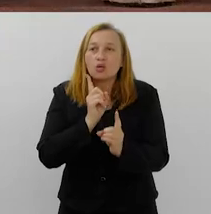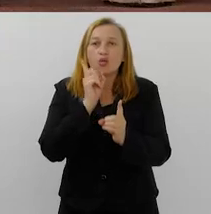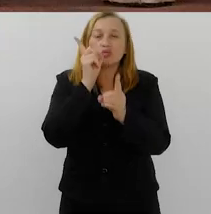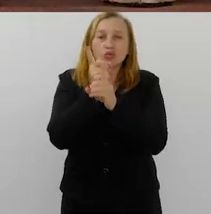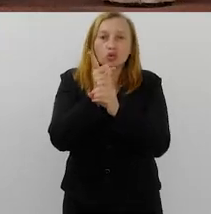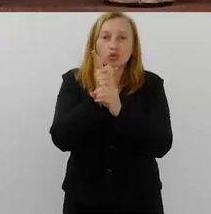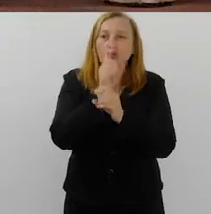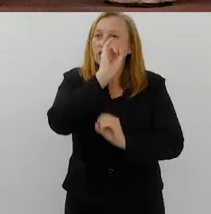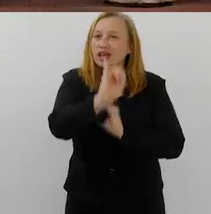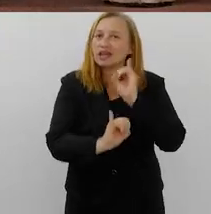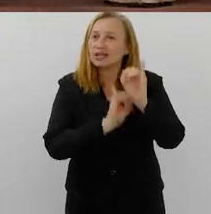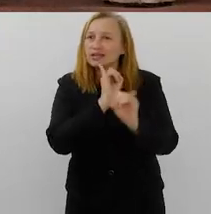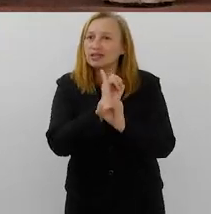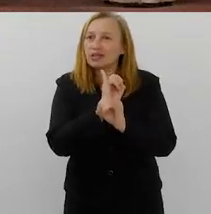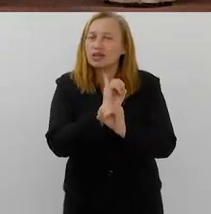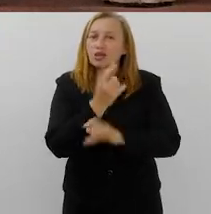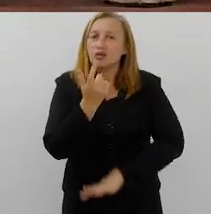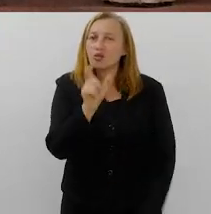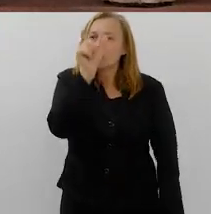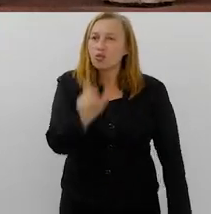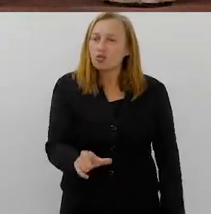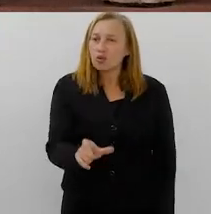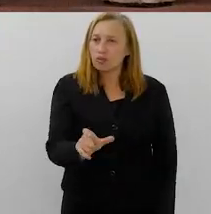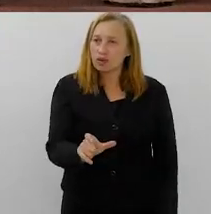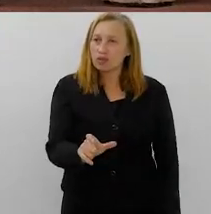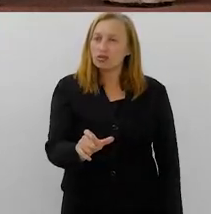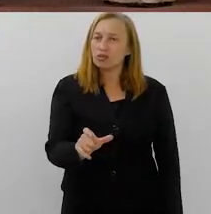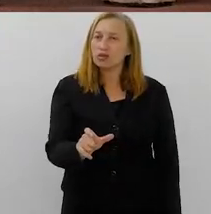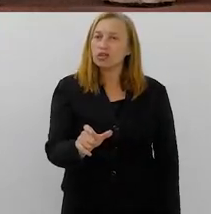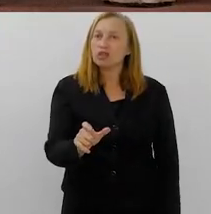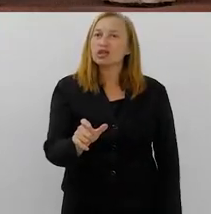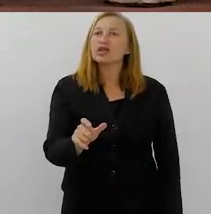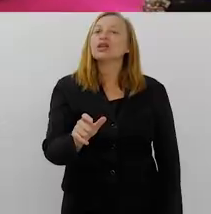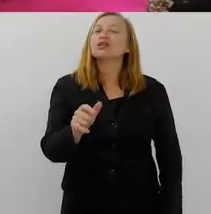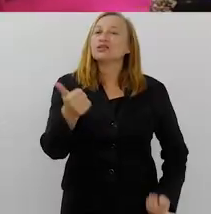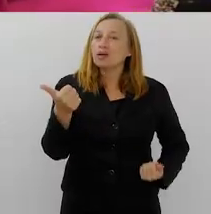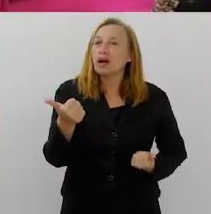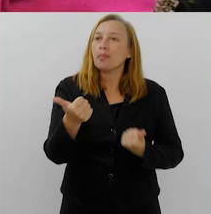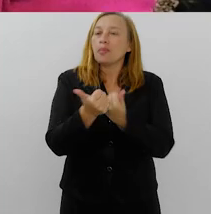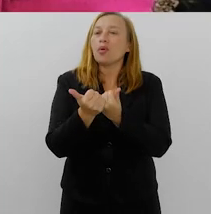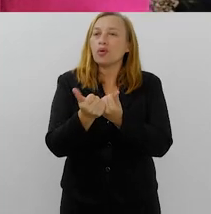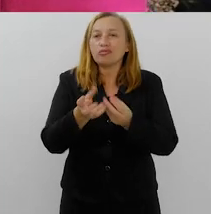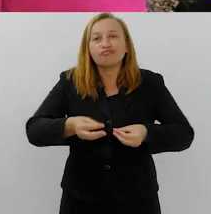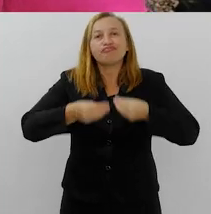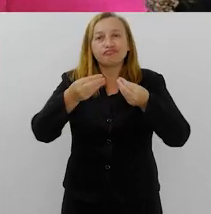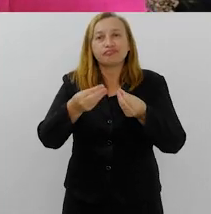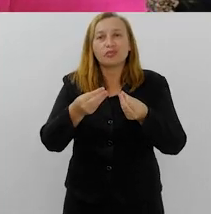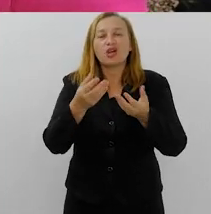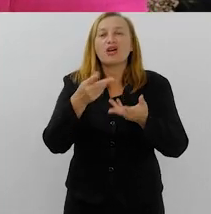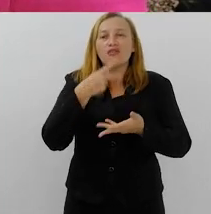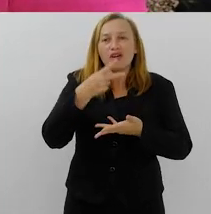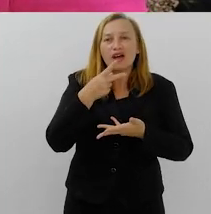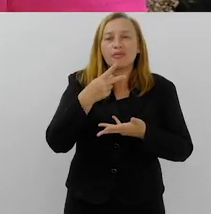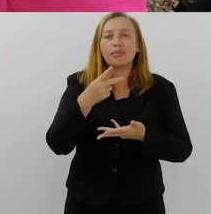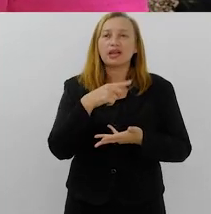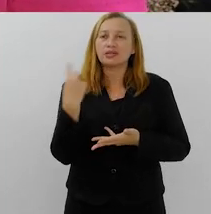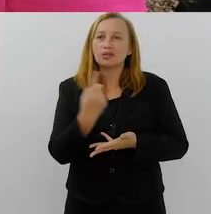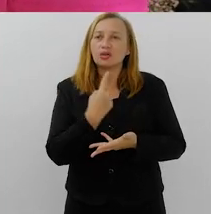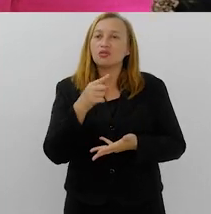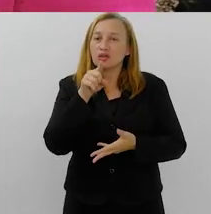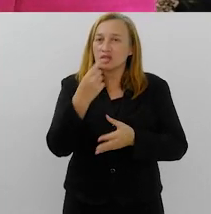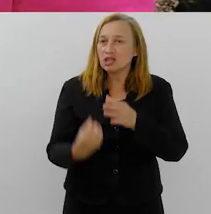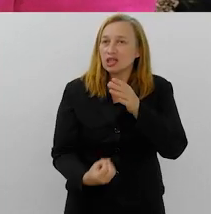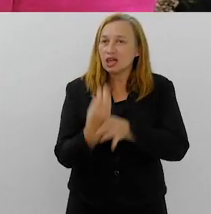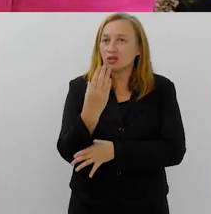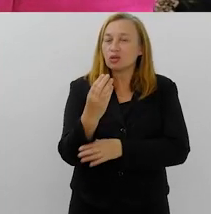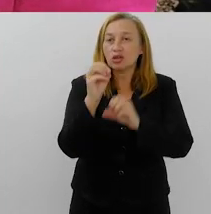internet e achou alm que lhe desse palavras de apoio de força Então conta pra gente você